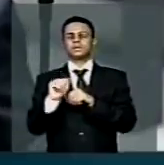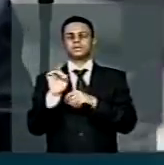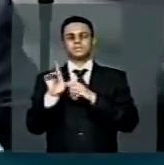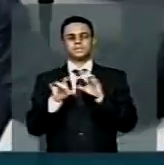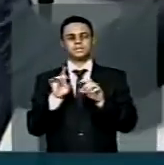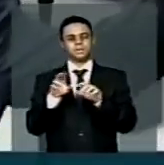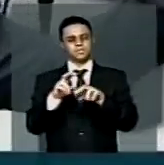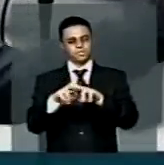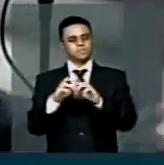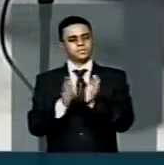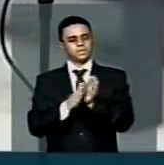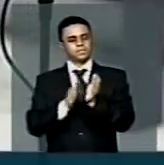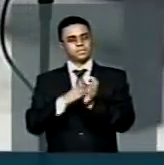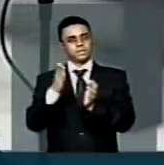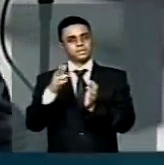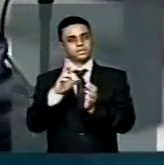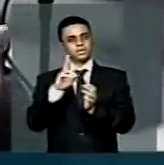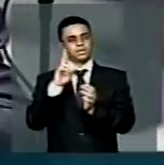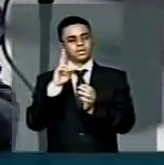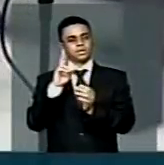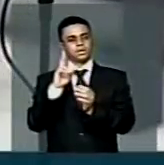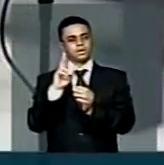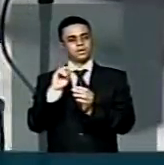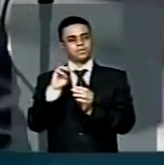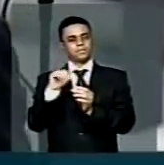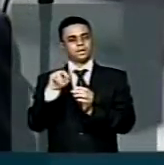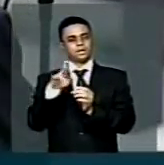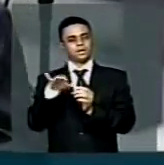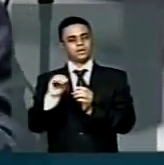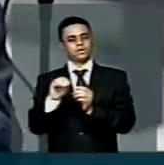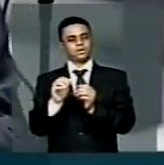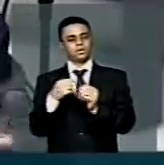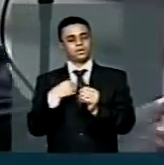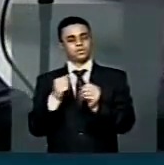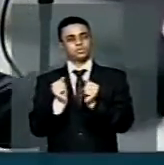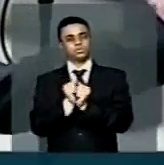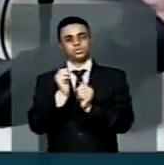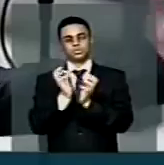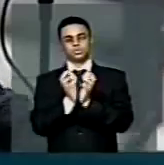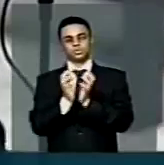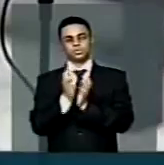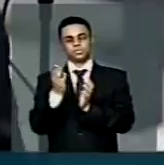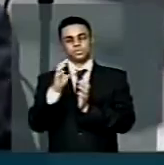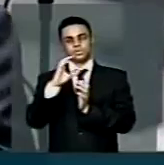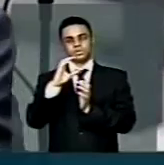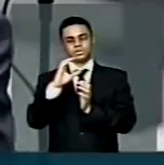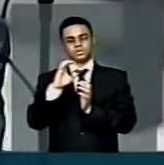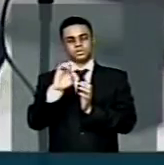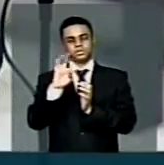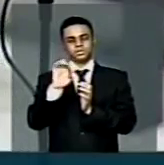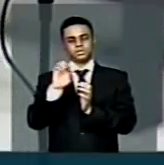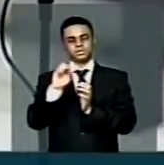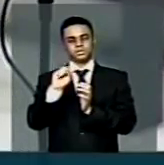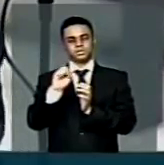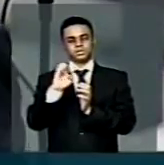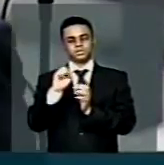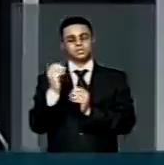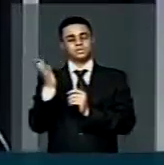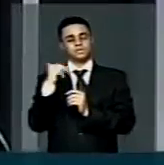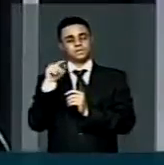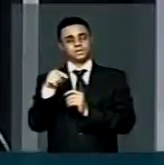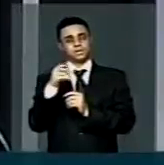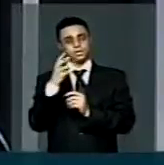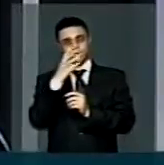parabéns, Romário. Eu que estou com uma comitiva aqui de CFCs que vieram te ver também, um grande abraço, o pessoal dos CFCs do Rio Grande do Sul, que estão aqui te